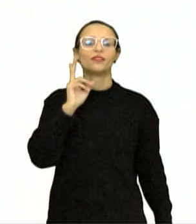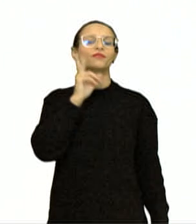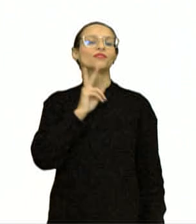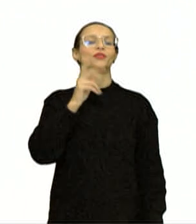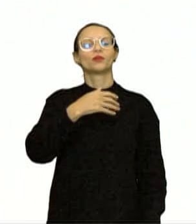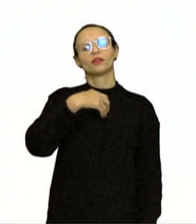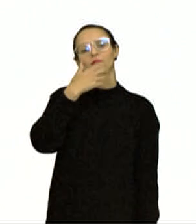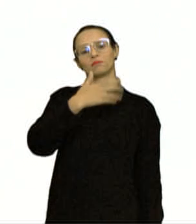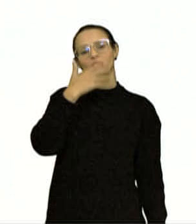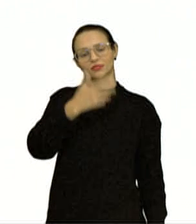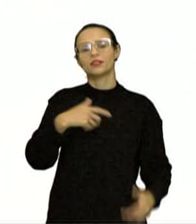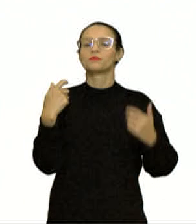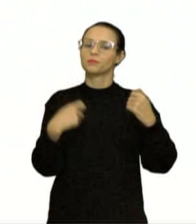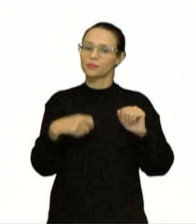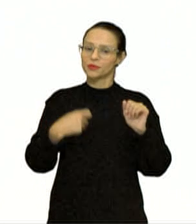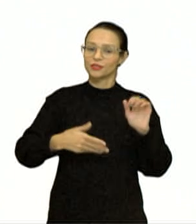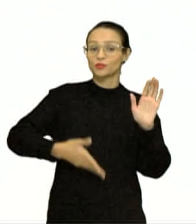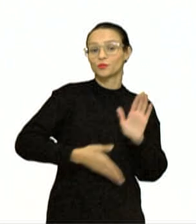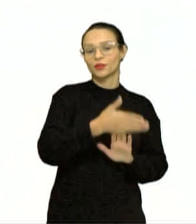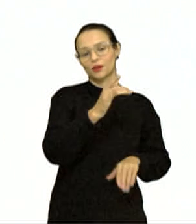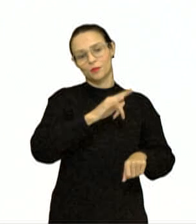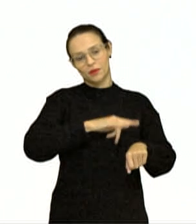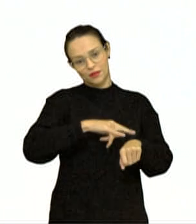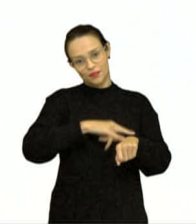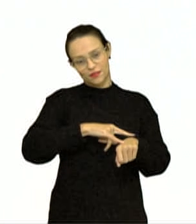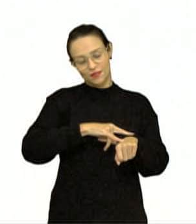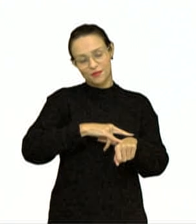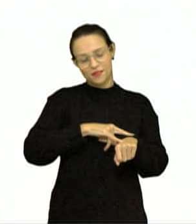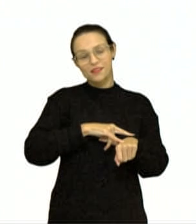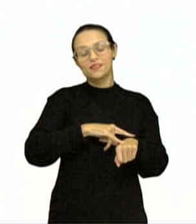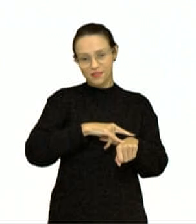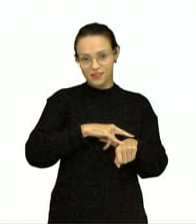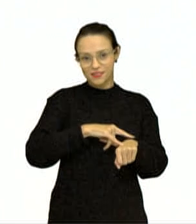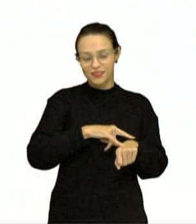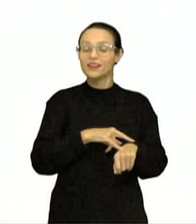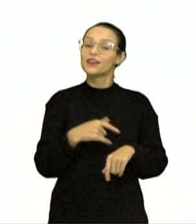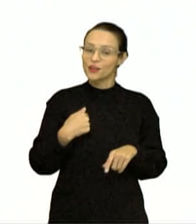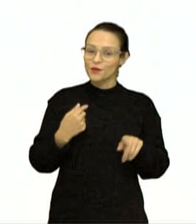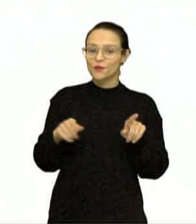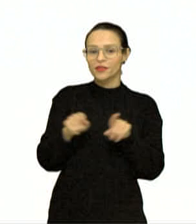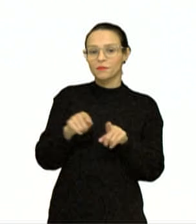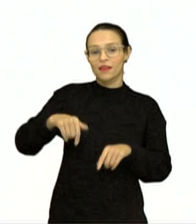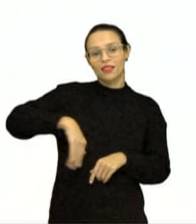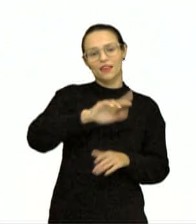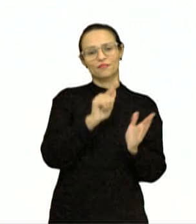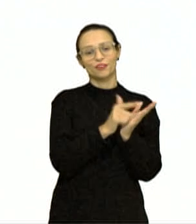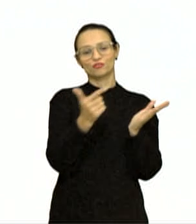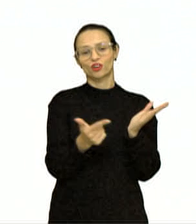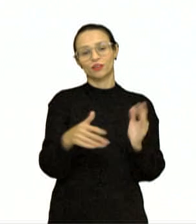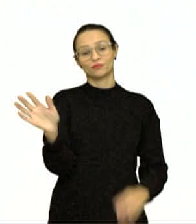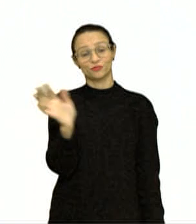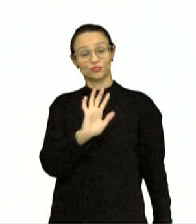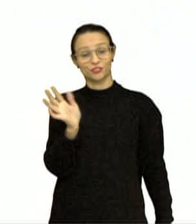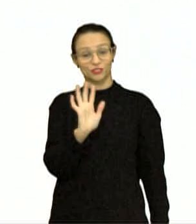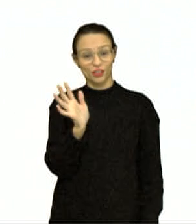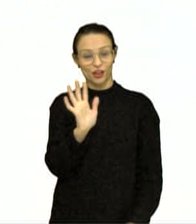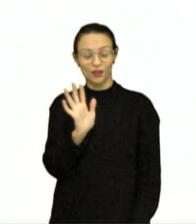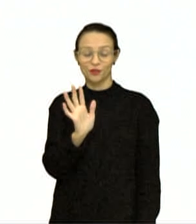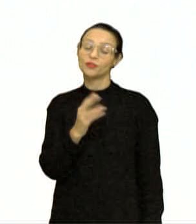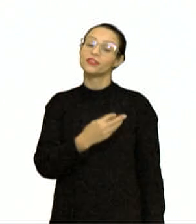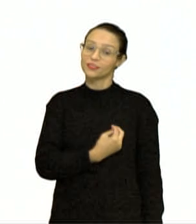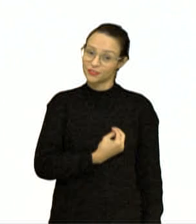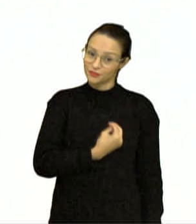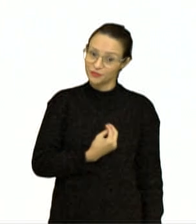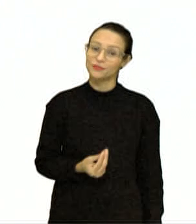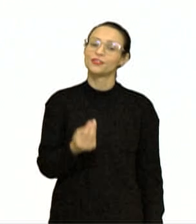maçã tenho que ir ao banheiro. E já que vou, levo um jornal. Tchau! Viva a